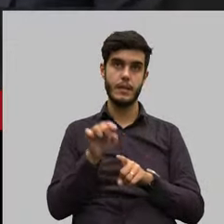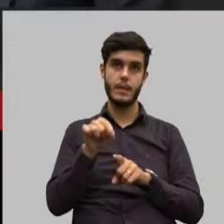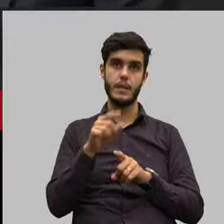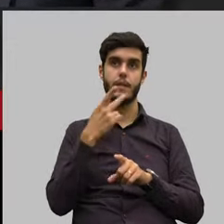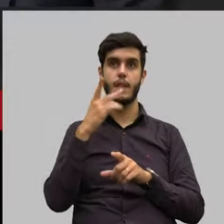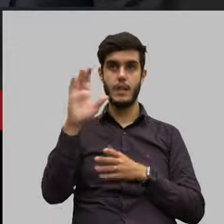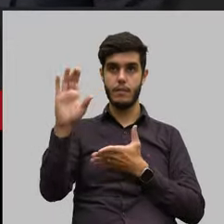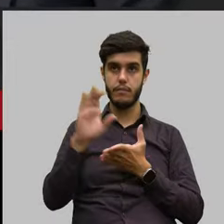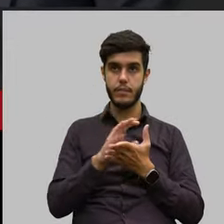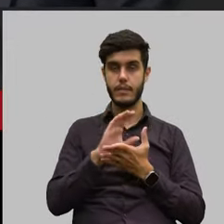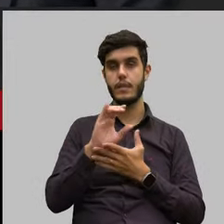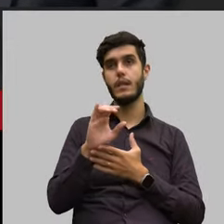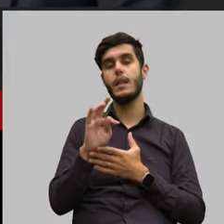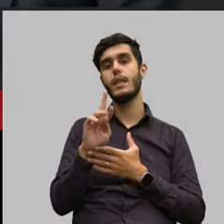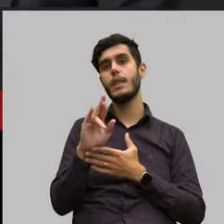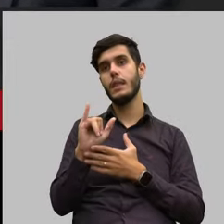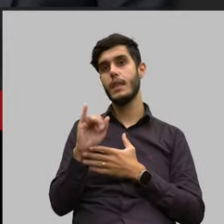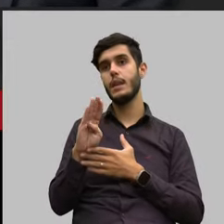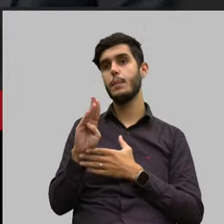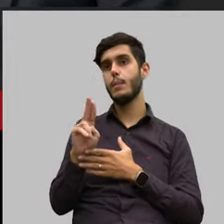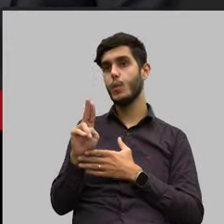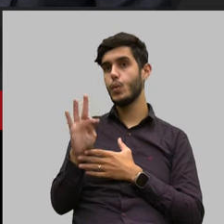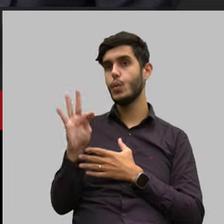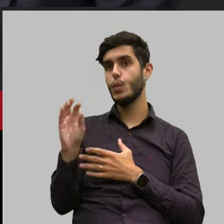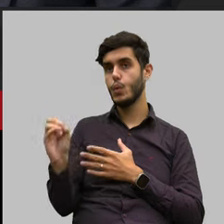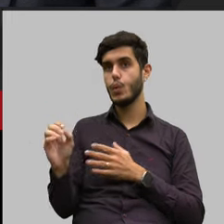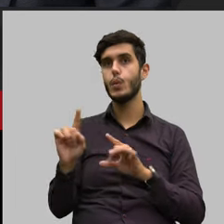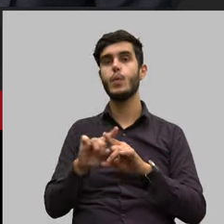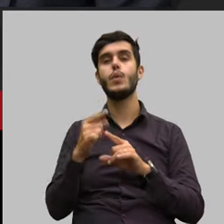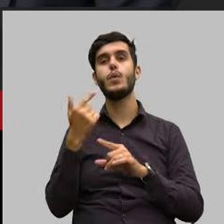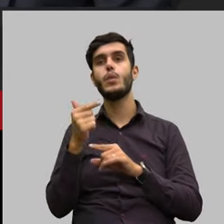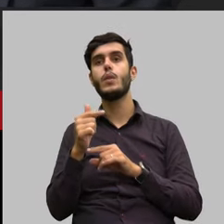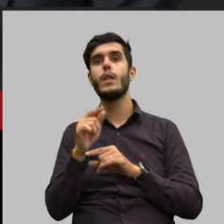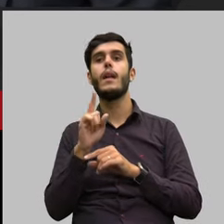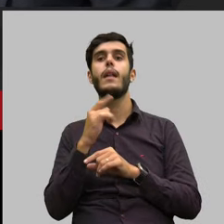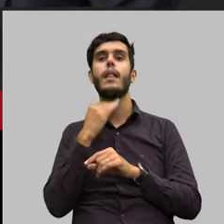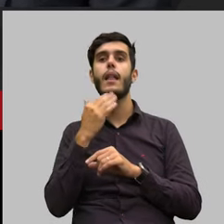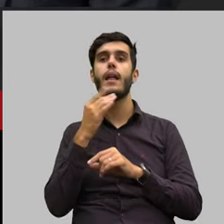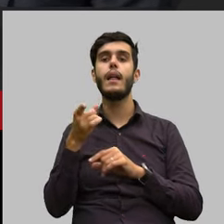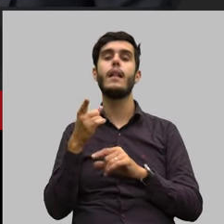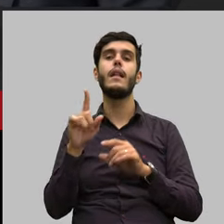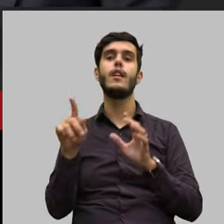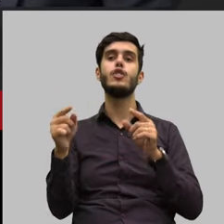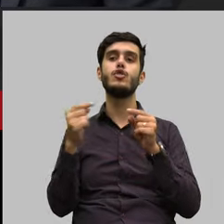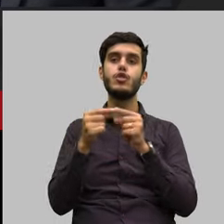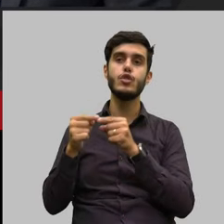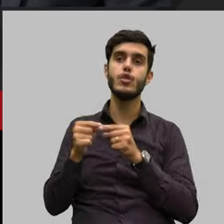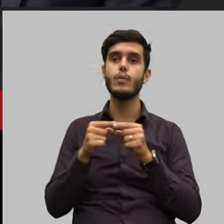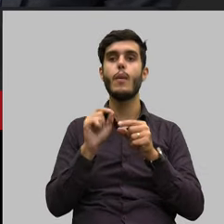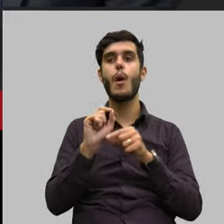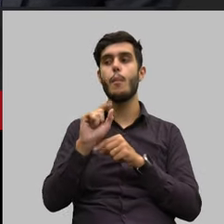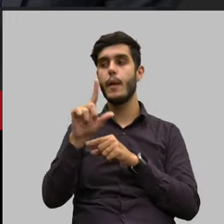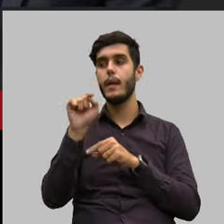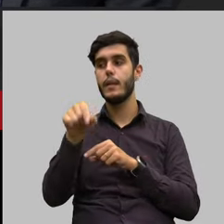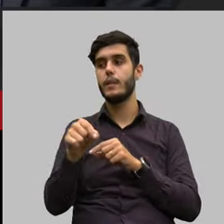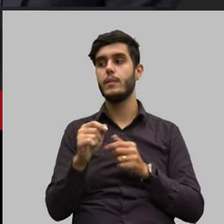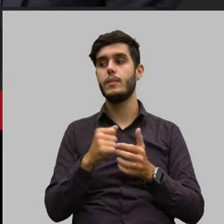arrecadação tributária que não tivemos nenhum tipo de aumento de alíquota nesse período